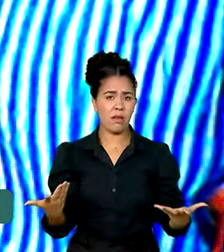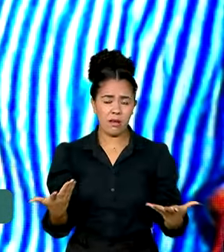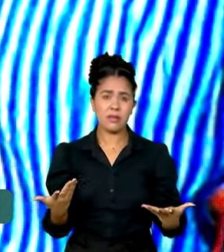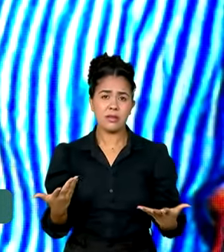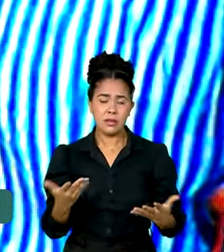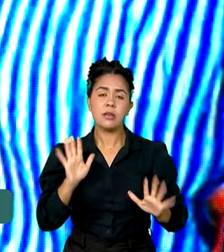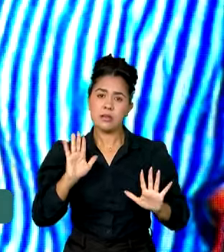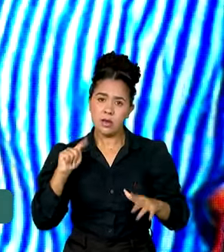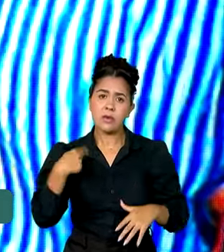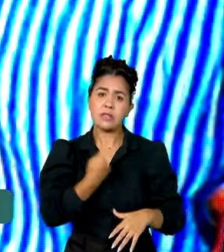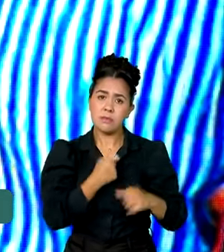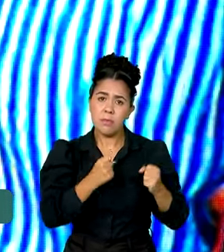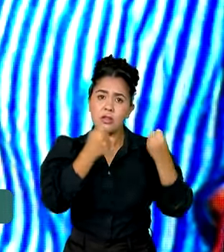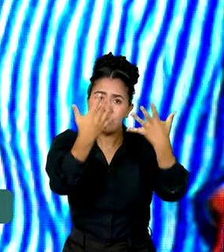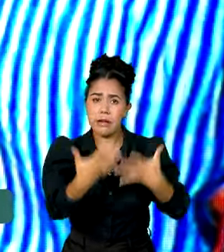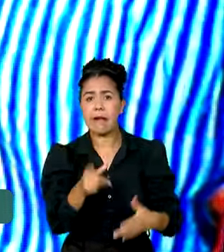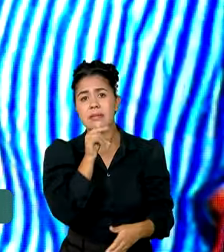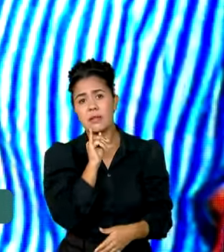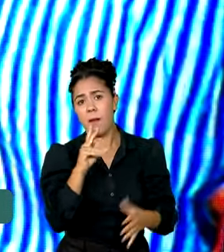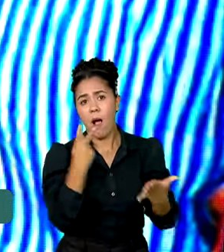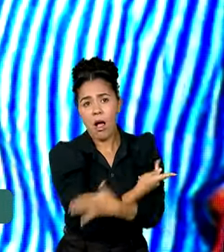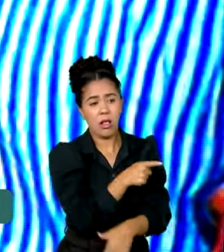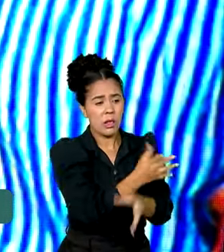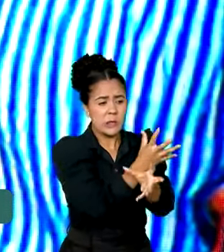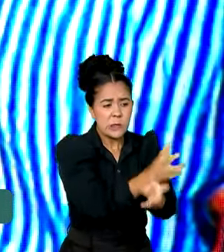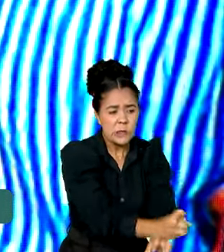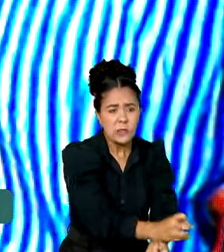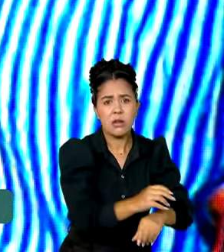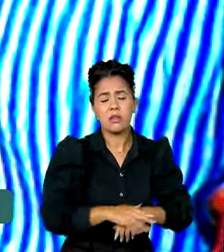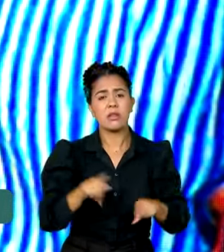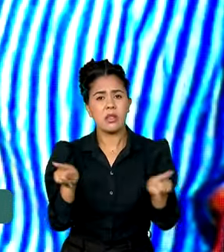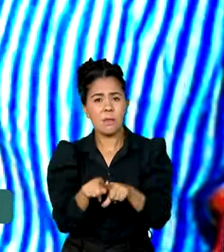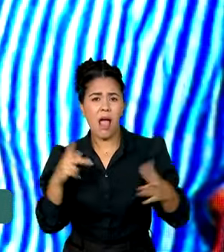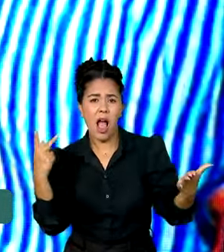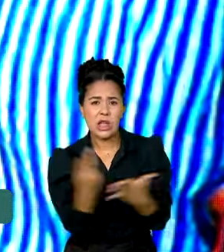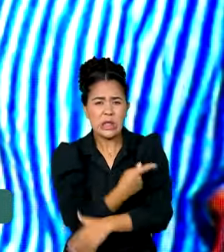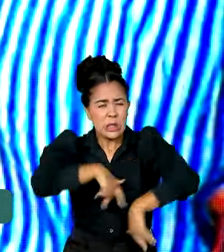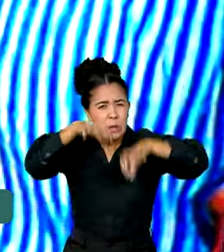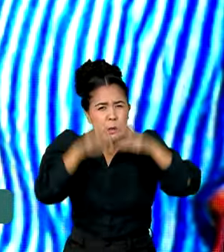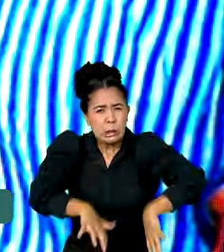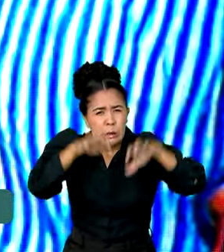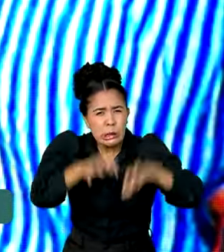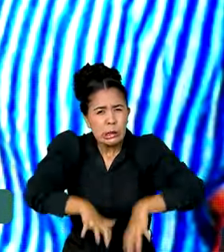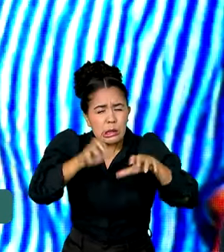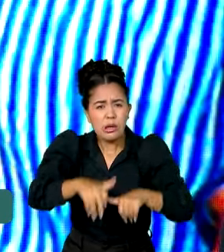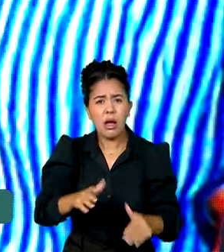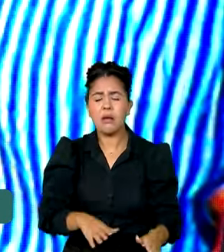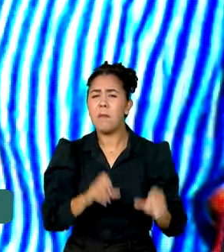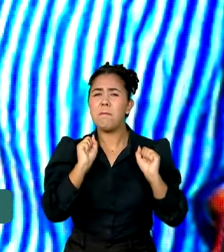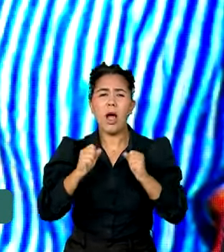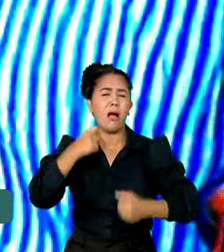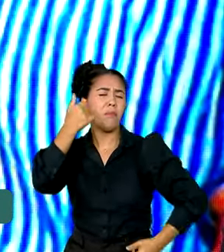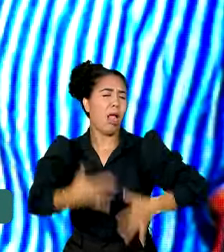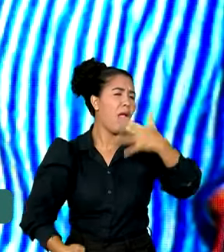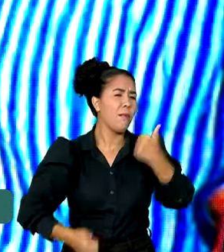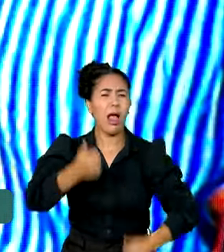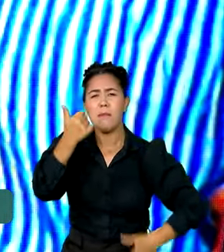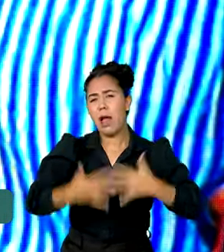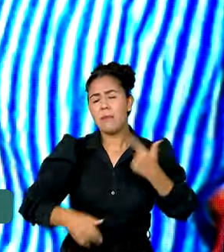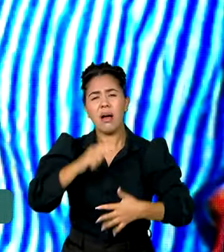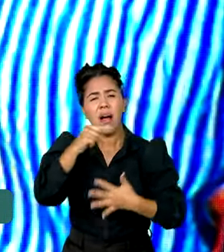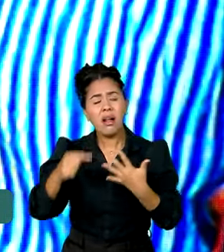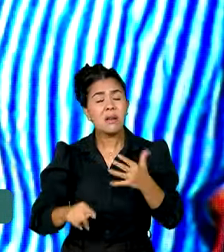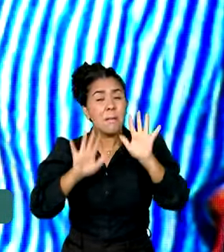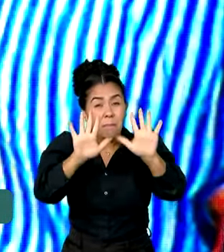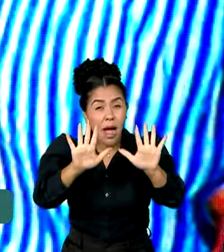que existe seca a gente pode dizer que existe excesso de chuva a gente pode dizer tudo que nós quisermos mas a verdade